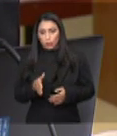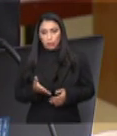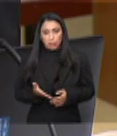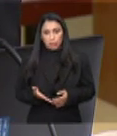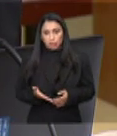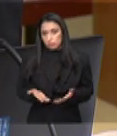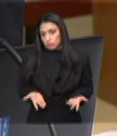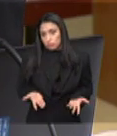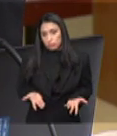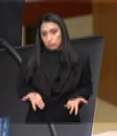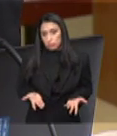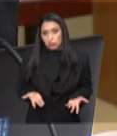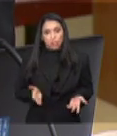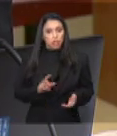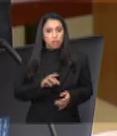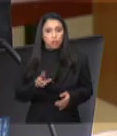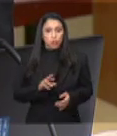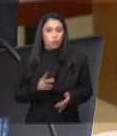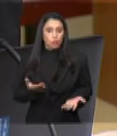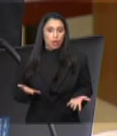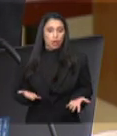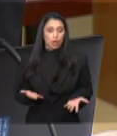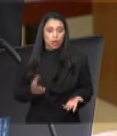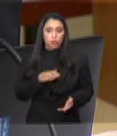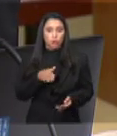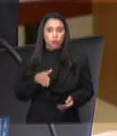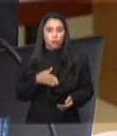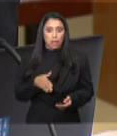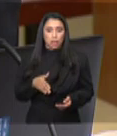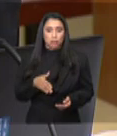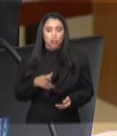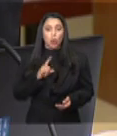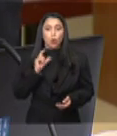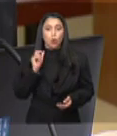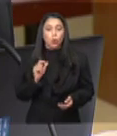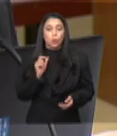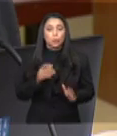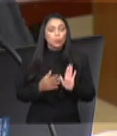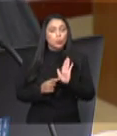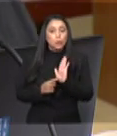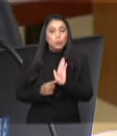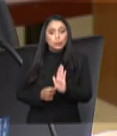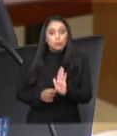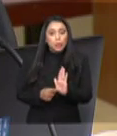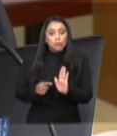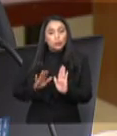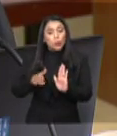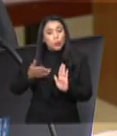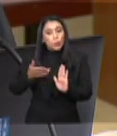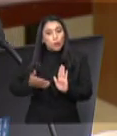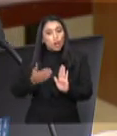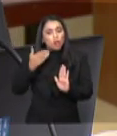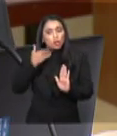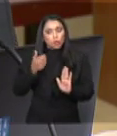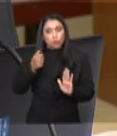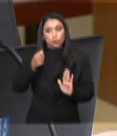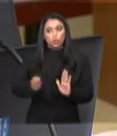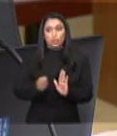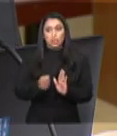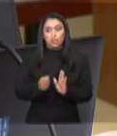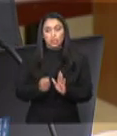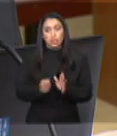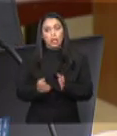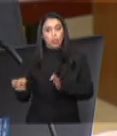nulidade mais. Então, o momento processual adequado... Ministro Alexandre de Moraes. Quando o juiz abre o prazo